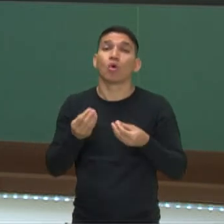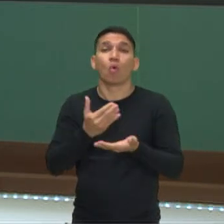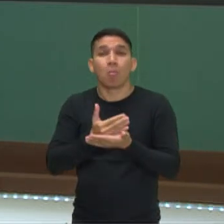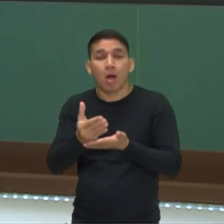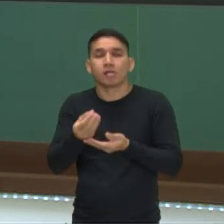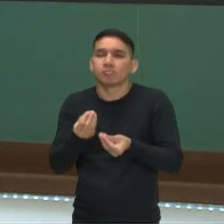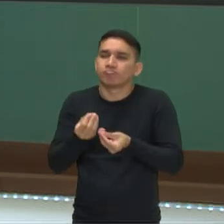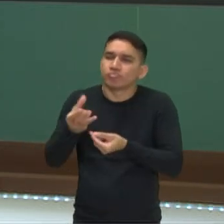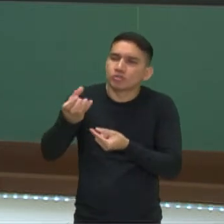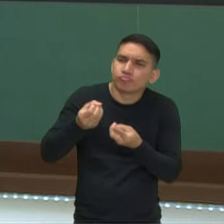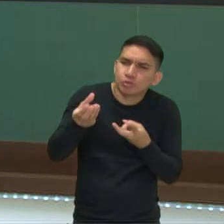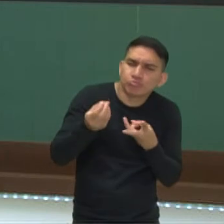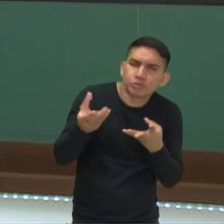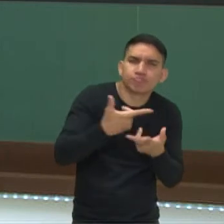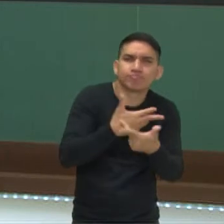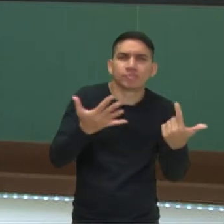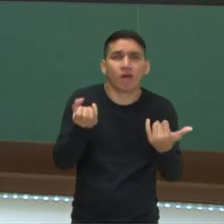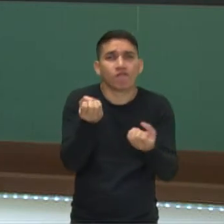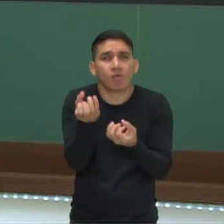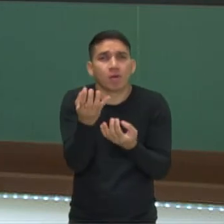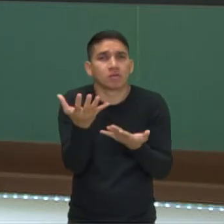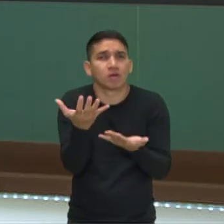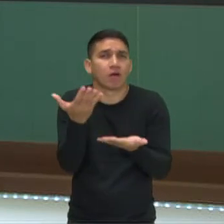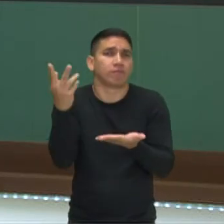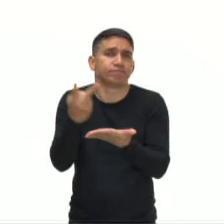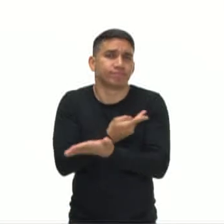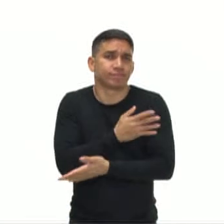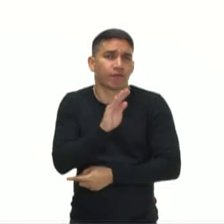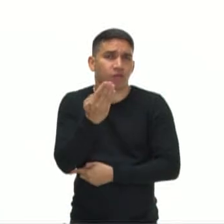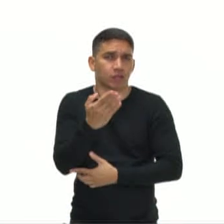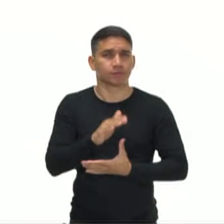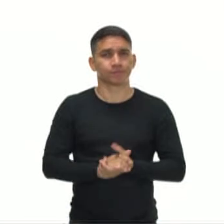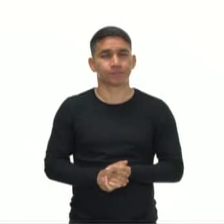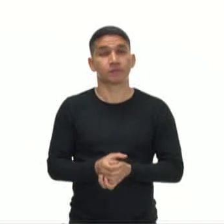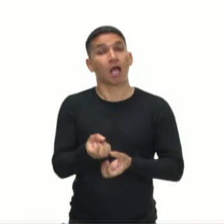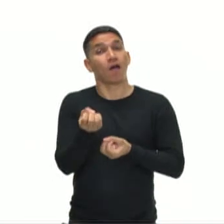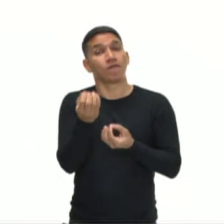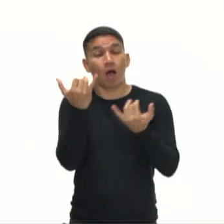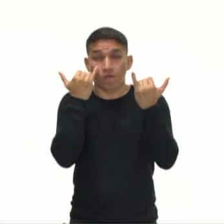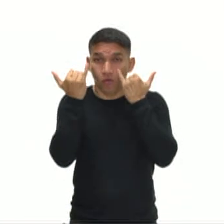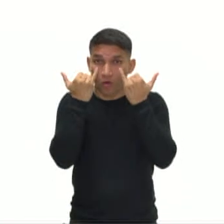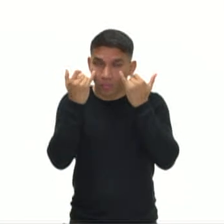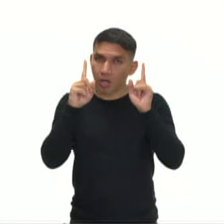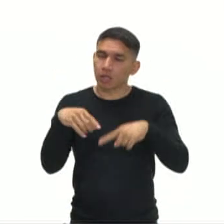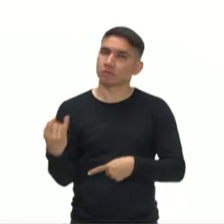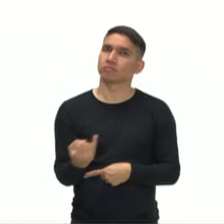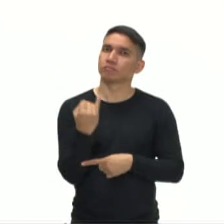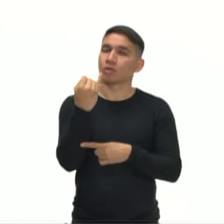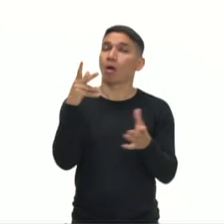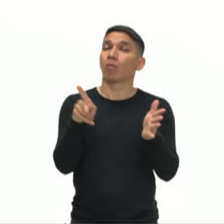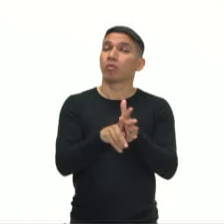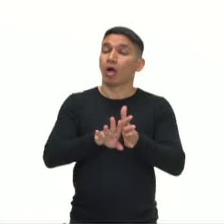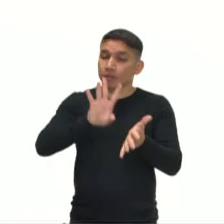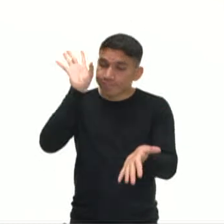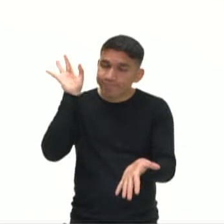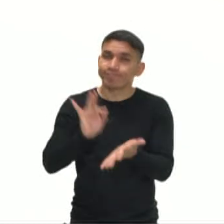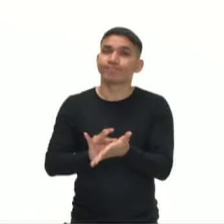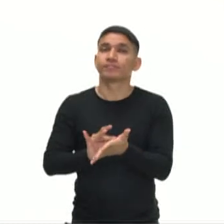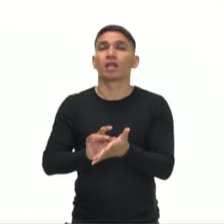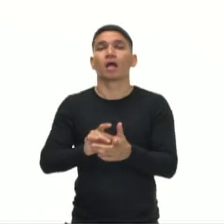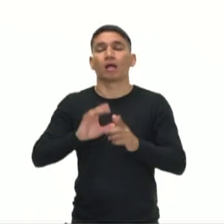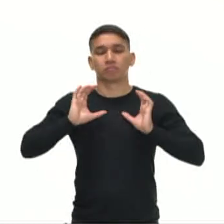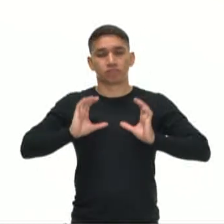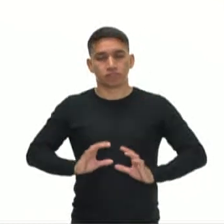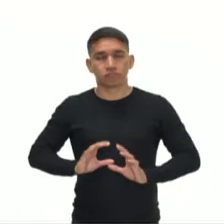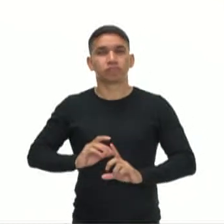compartilhando notícias falsas. A informação tem relevância para o exercício pleno da cidadania e a